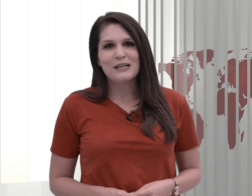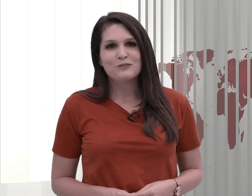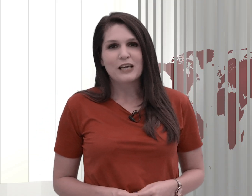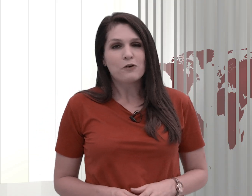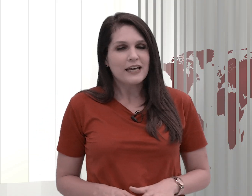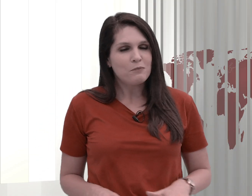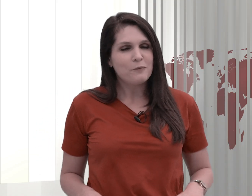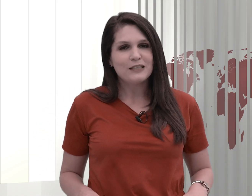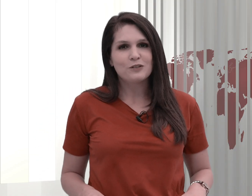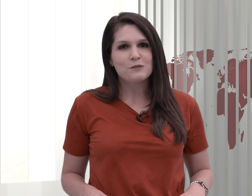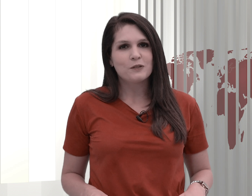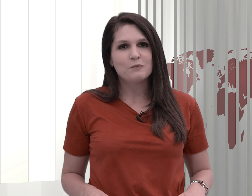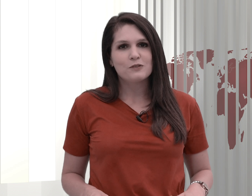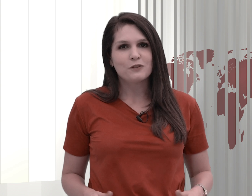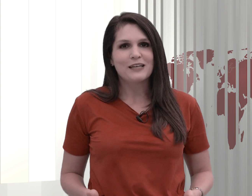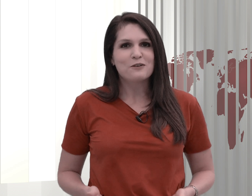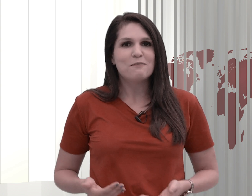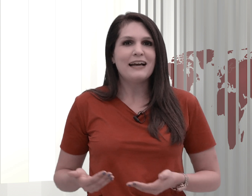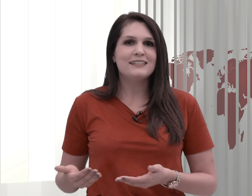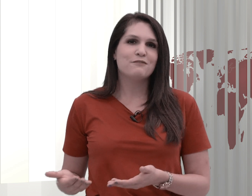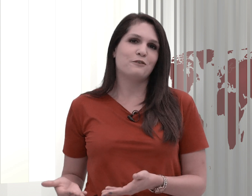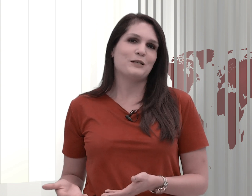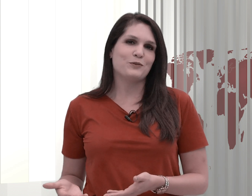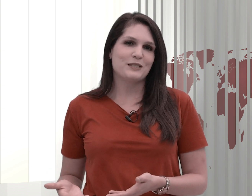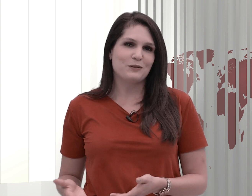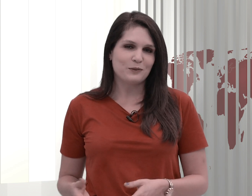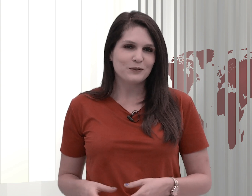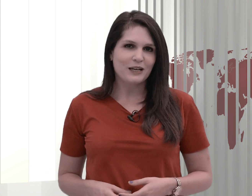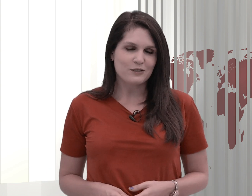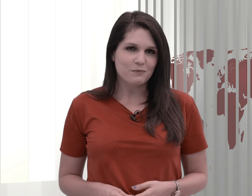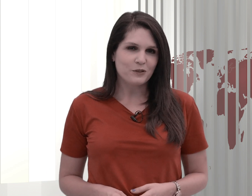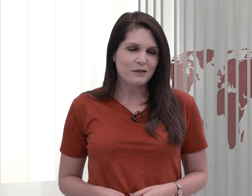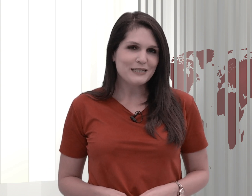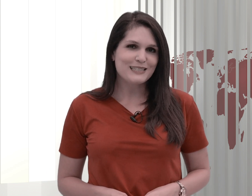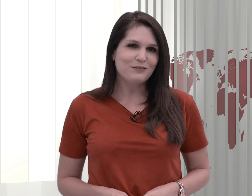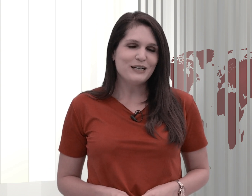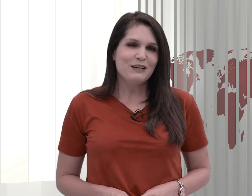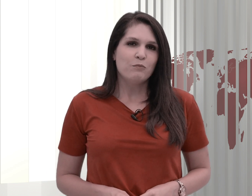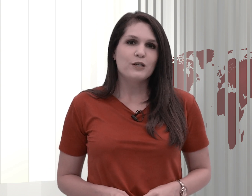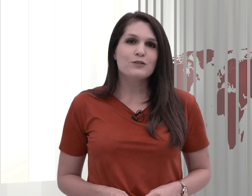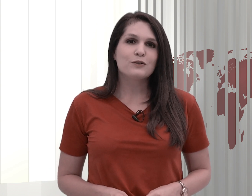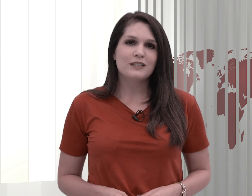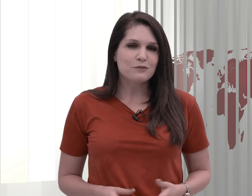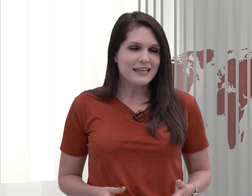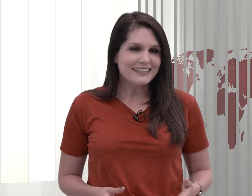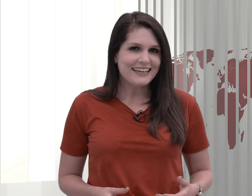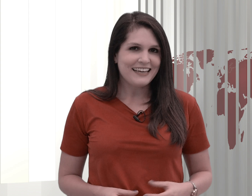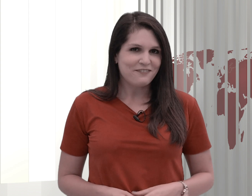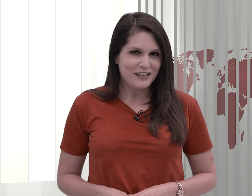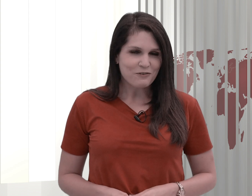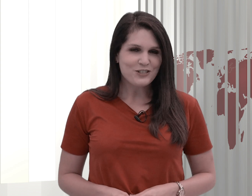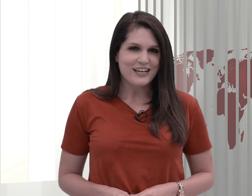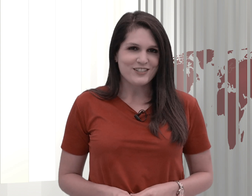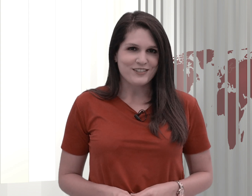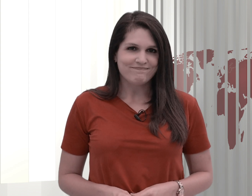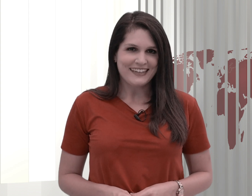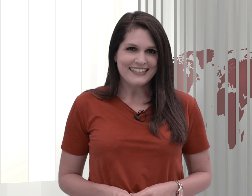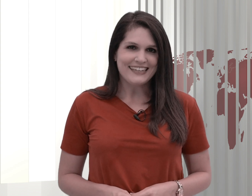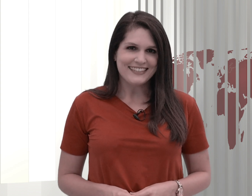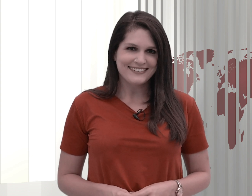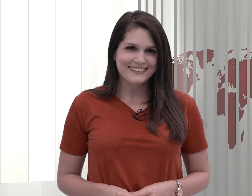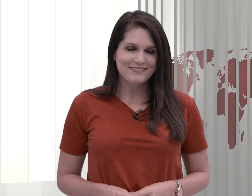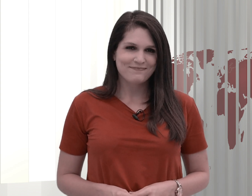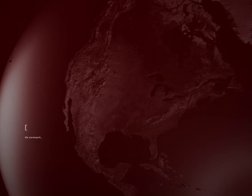aqui. Lembrando que a qualquer momento nós podemos voltar com mais informações ao longo da nossa programação. Por isso, não saia daí e fique com a gente.